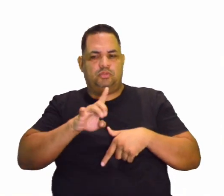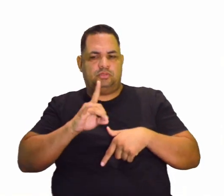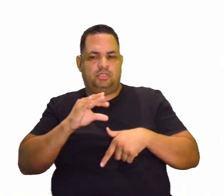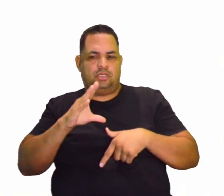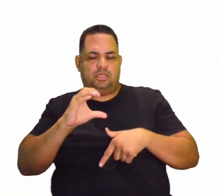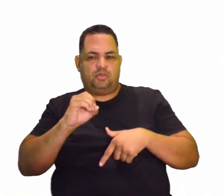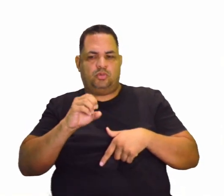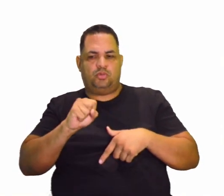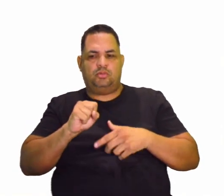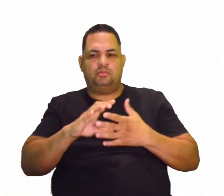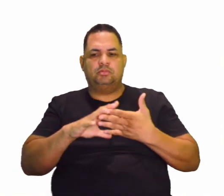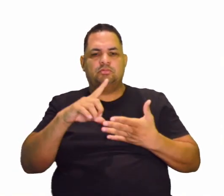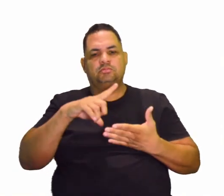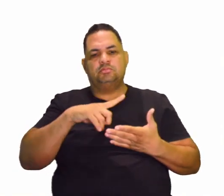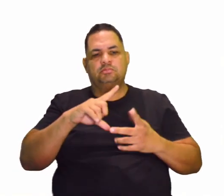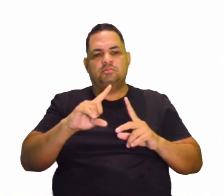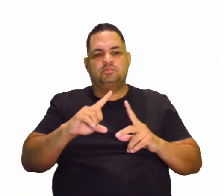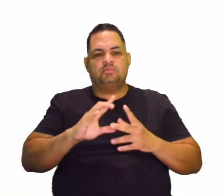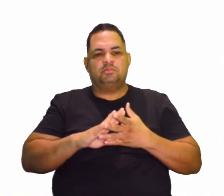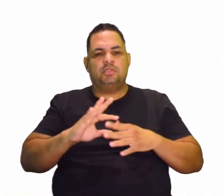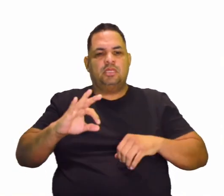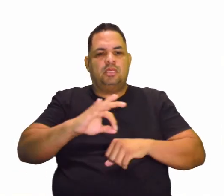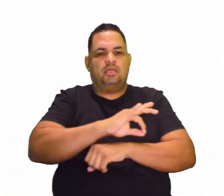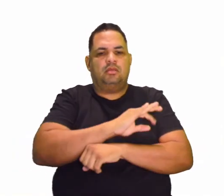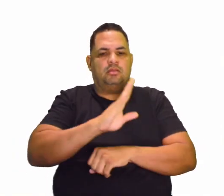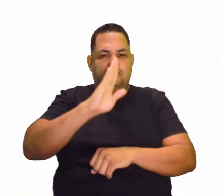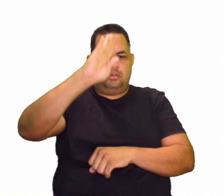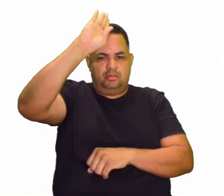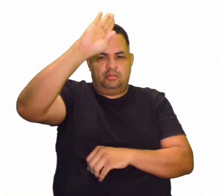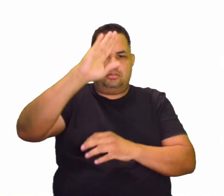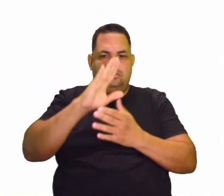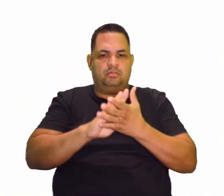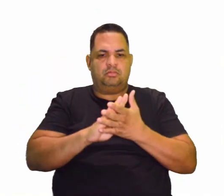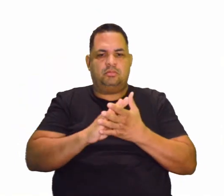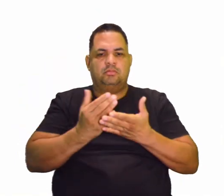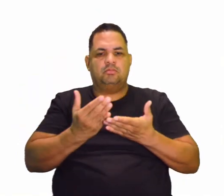Também havia produção de mosaico. A arquitetura romana é